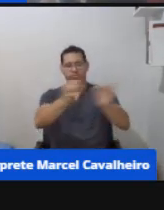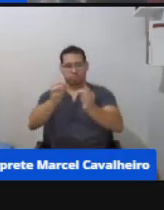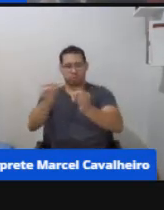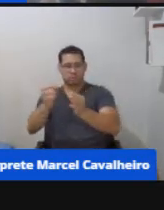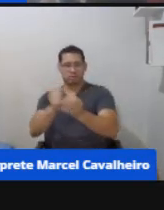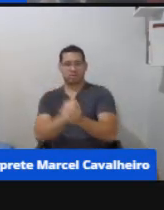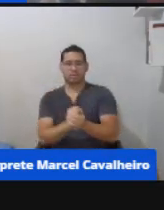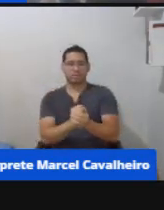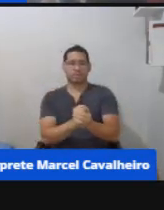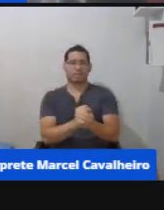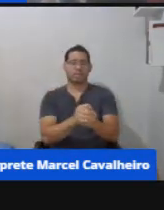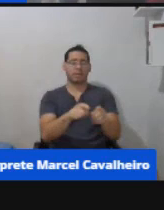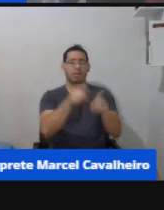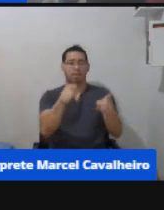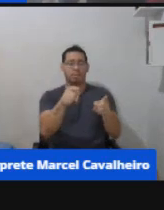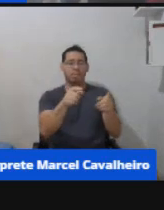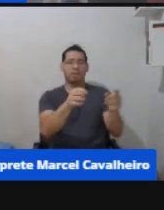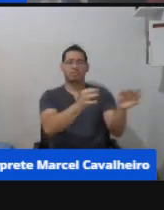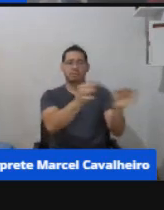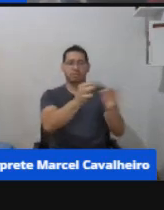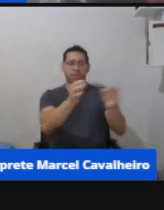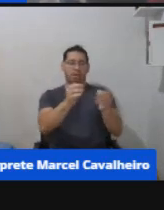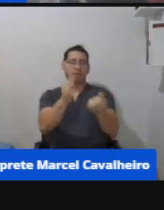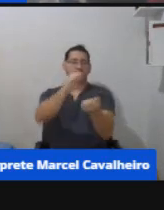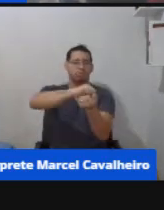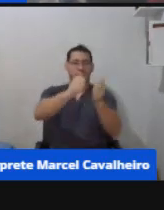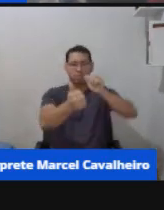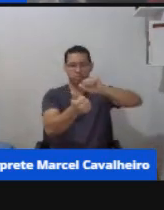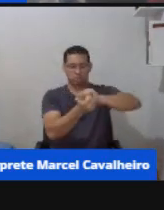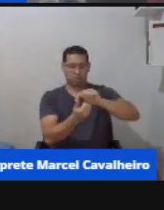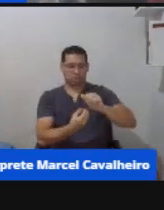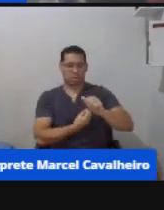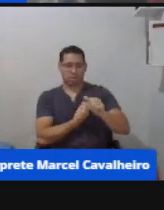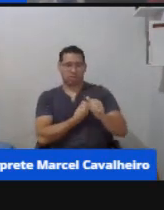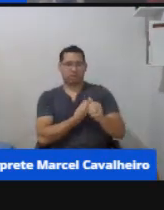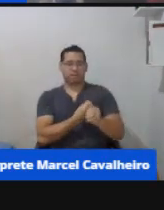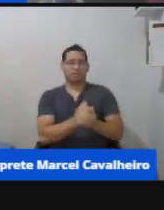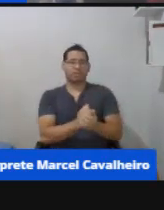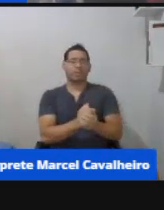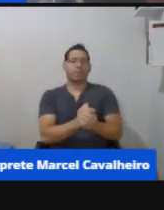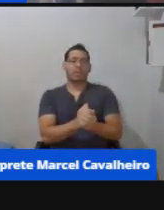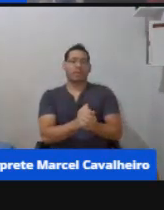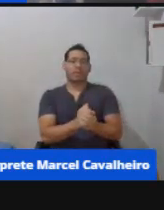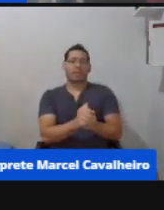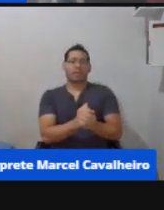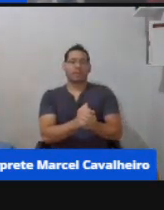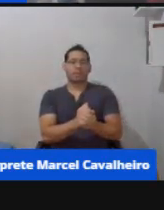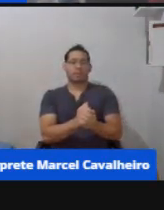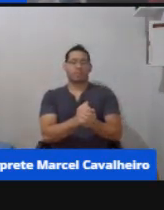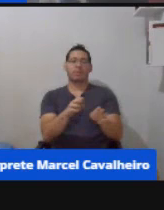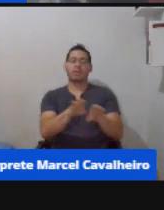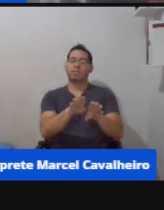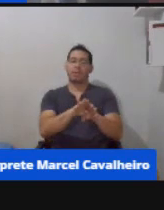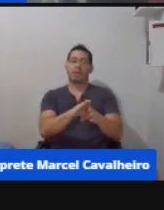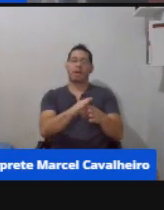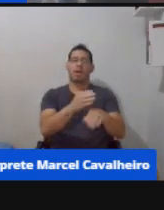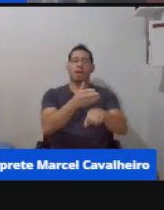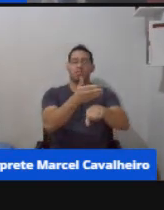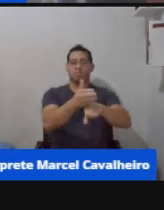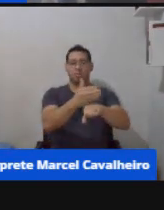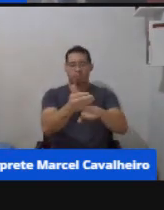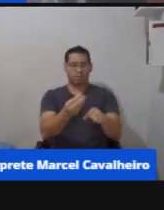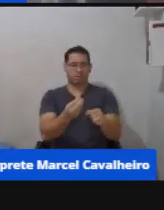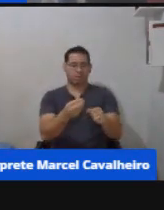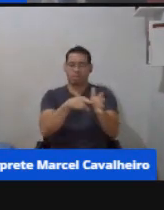readequadas do campo de atuação na vida pública para o campo das práticas de estudo e pesquisa. Então